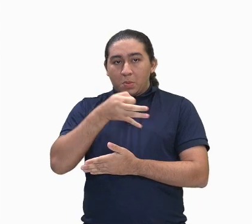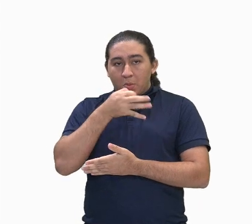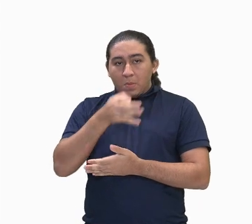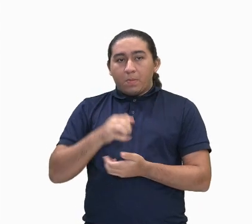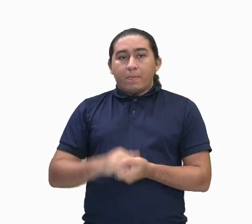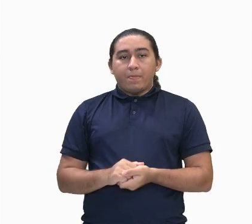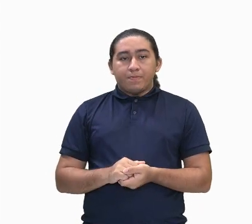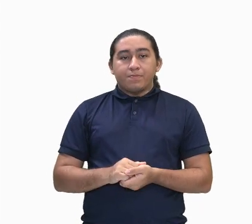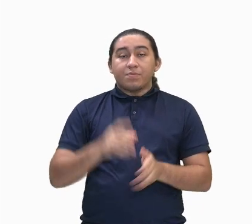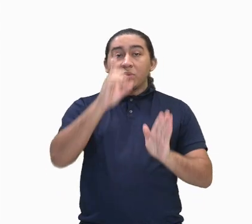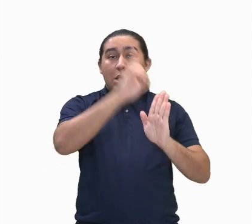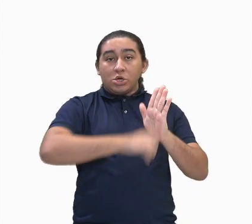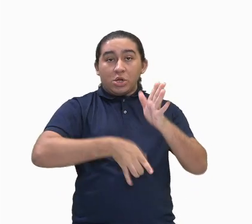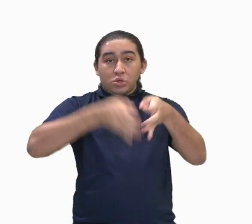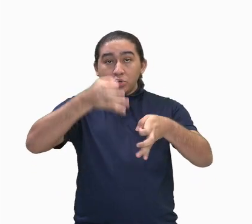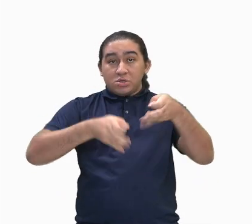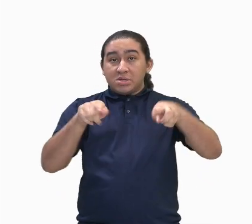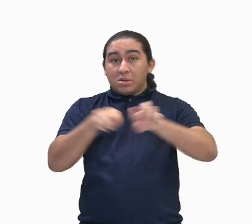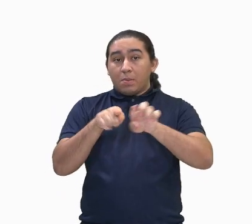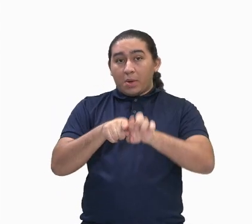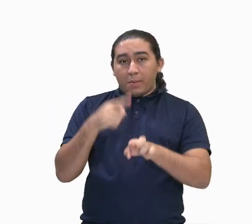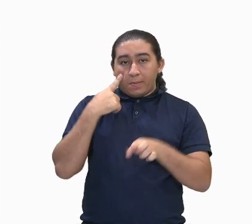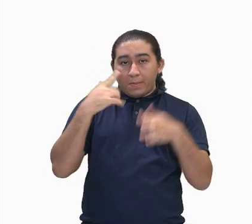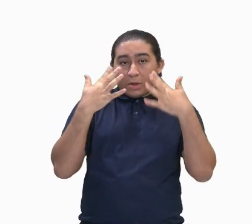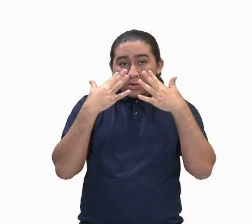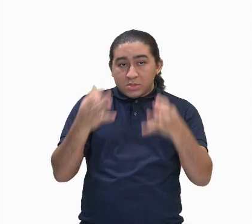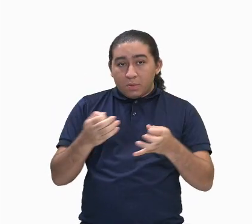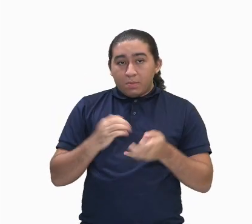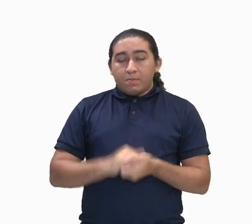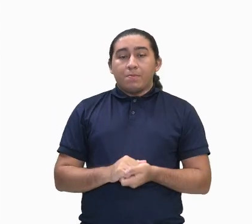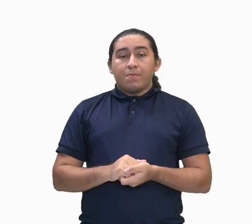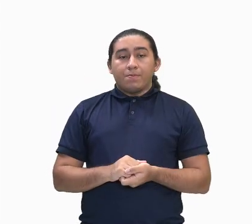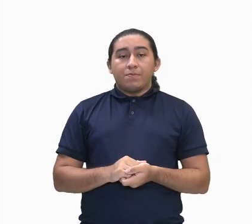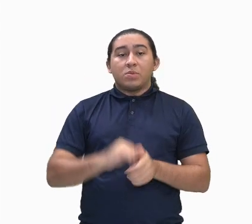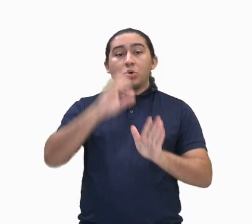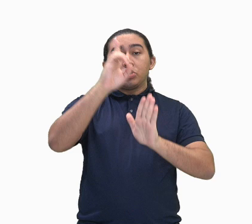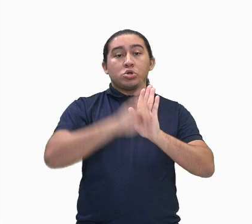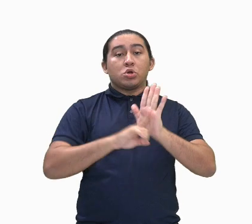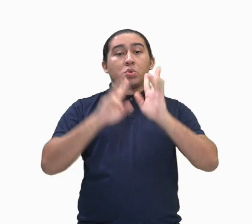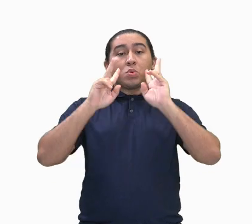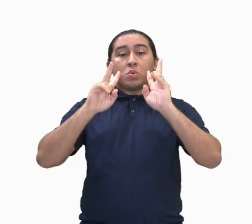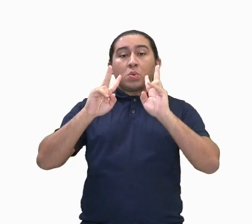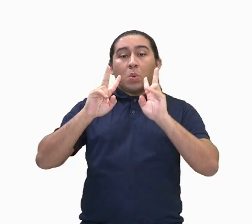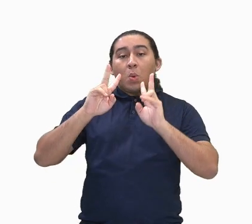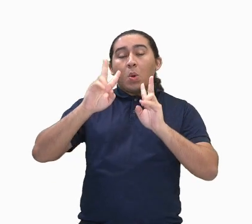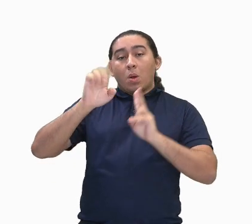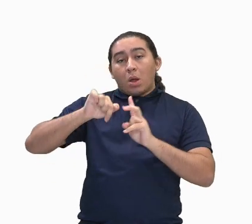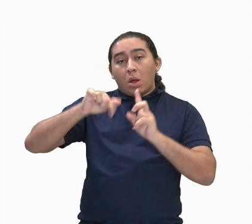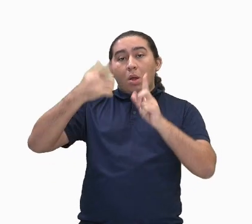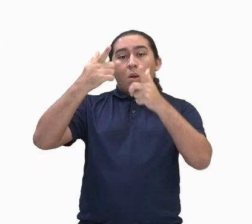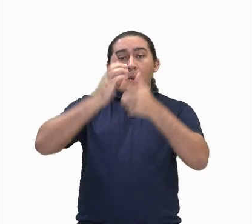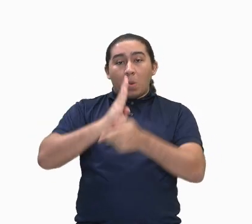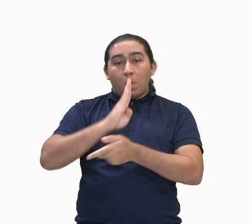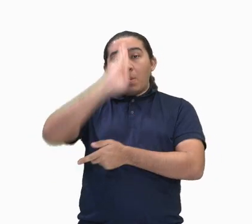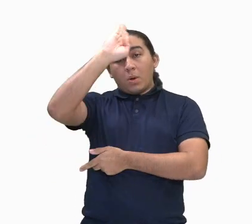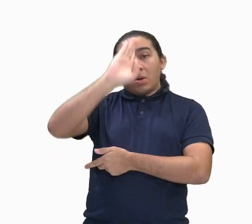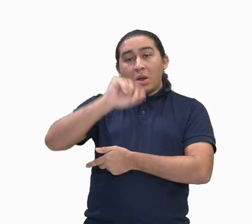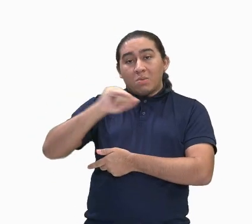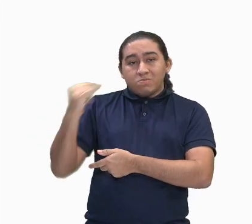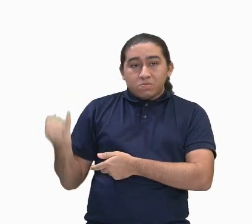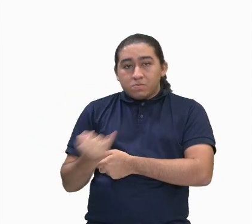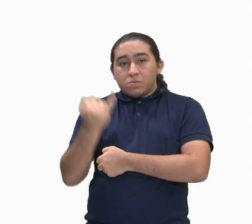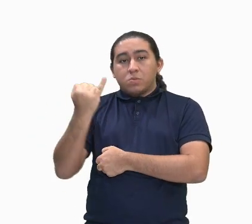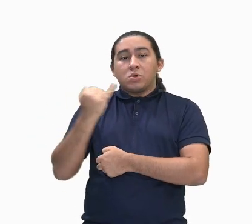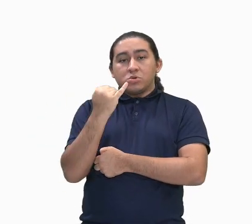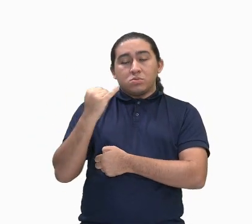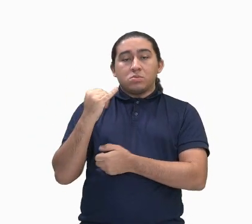ser influenciados por esses povos. Olha só, por fim, o direito romano é um dos legados mais duradouros.